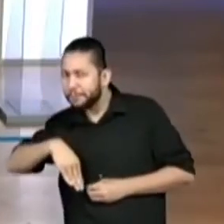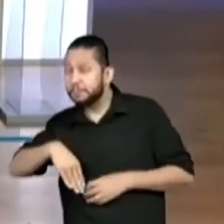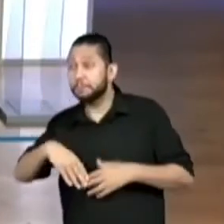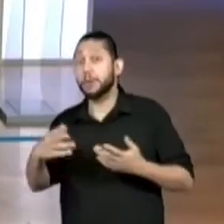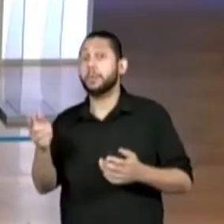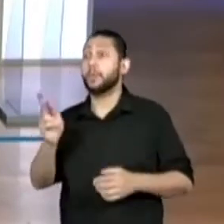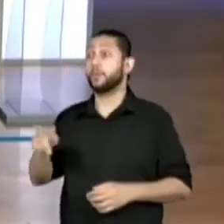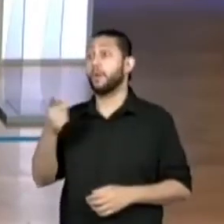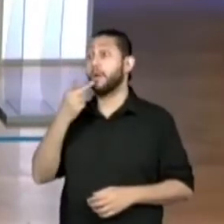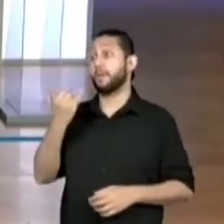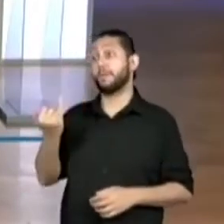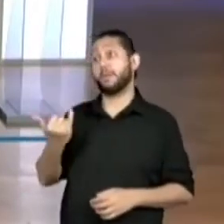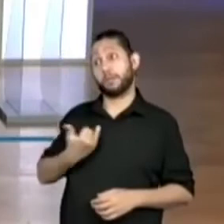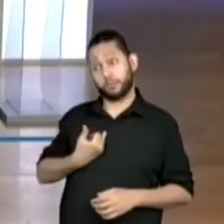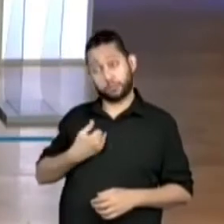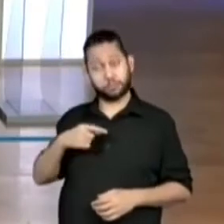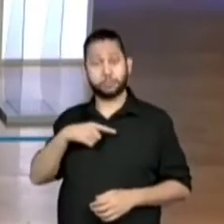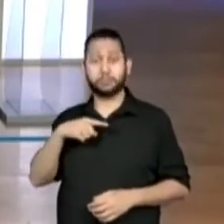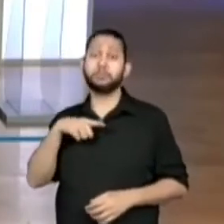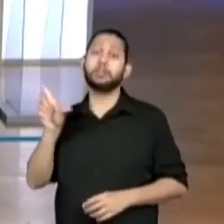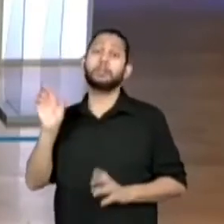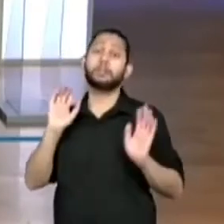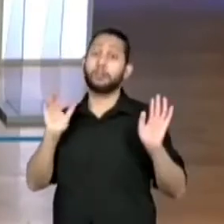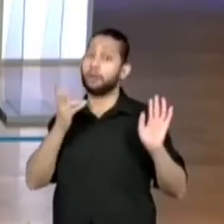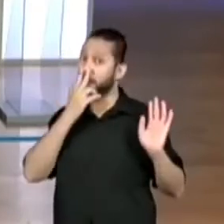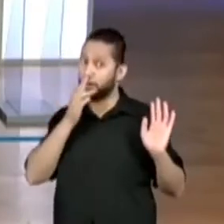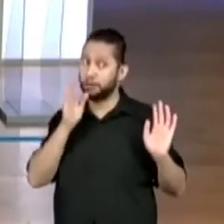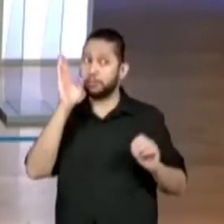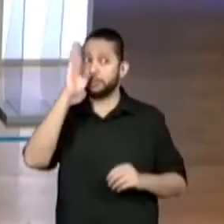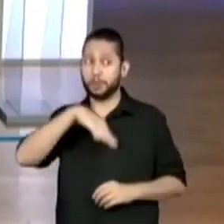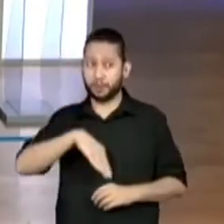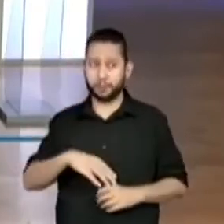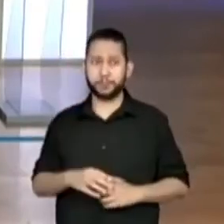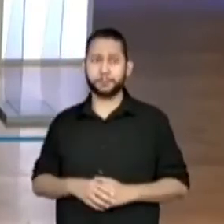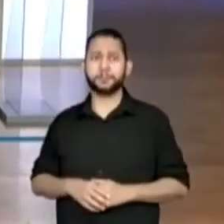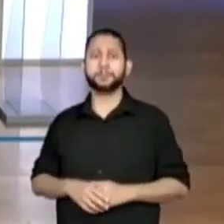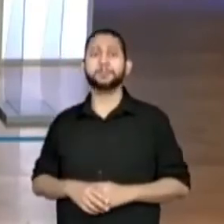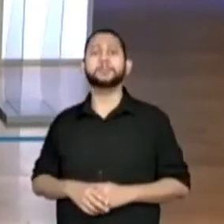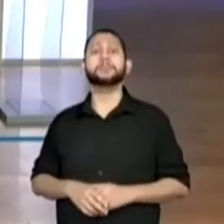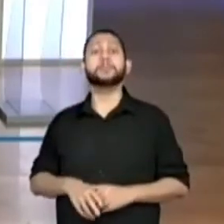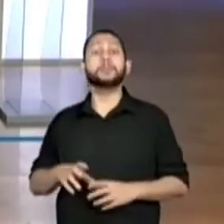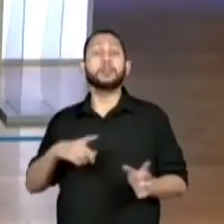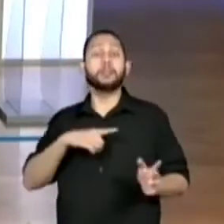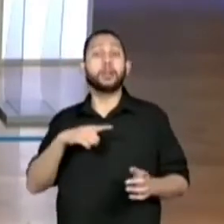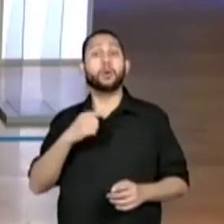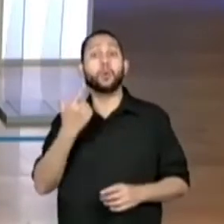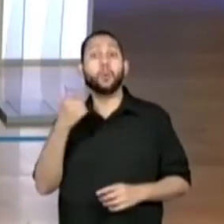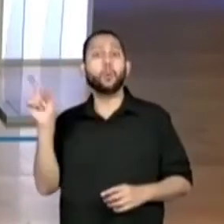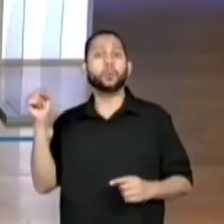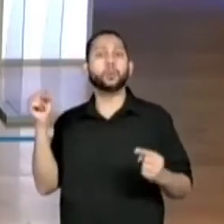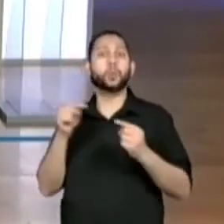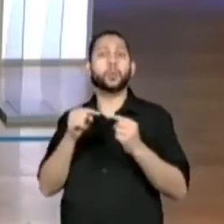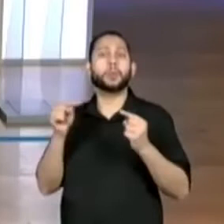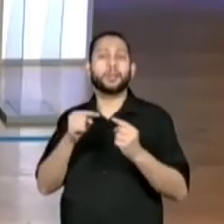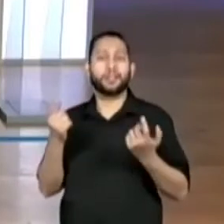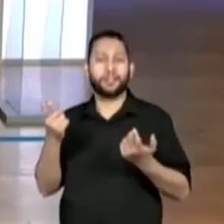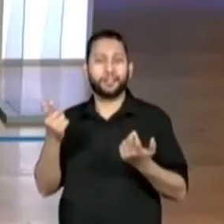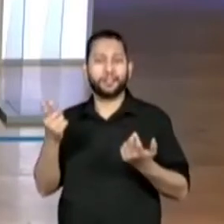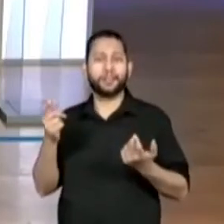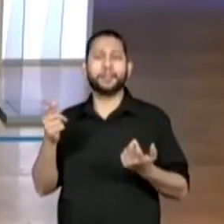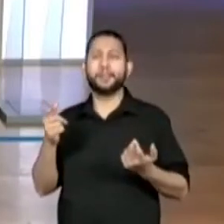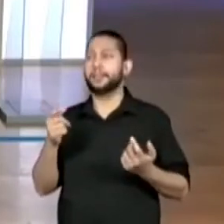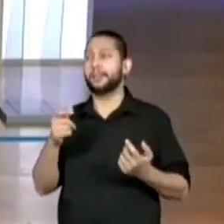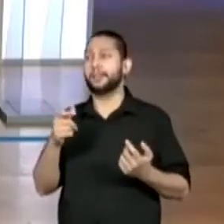caso, a Chapeuzinho Vermelho, que tem um lobo mau, né, outro conto com o lobo. O Lucas falou um